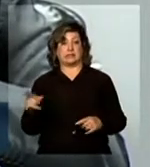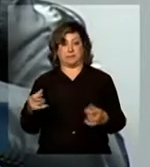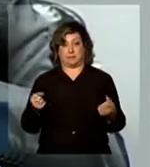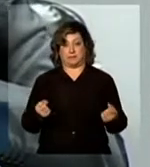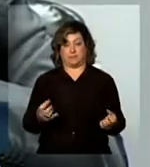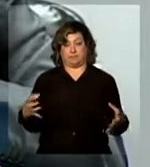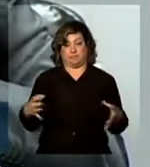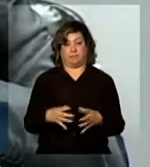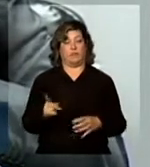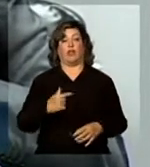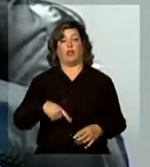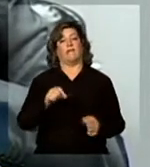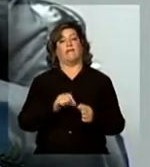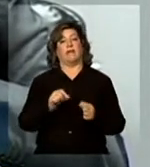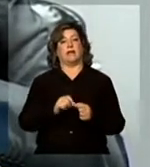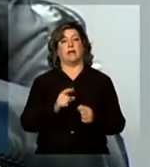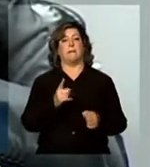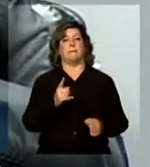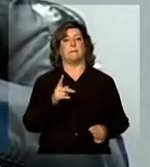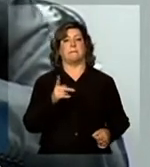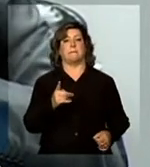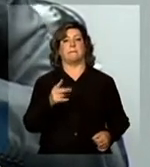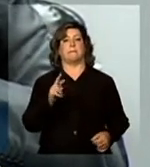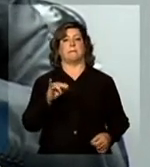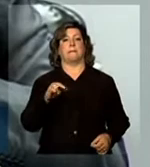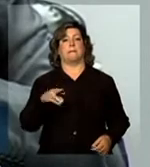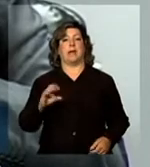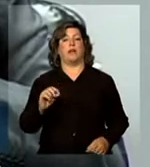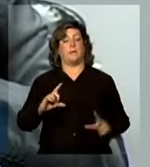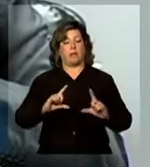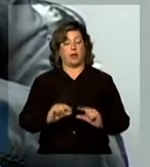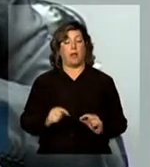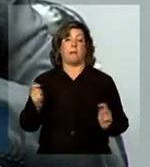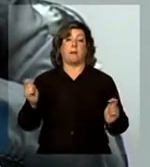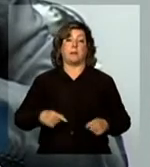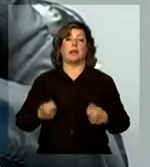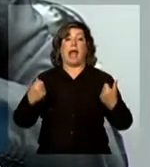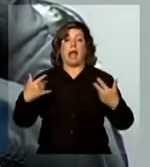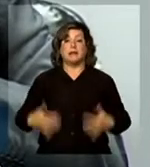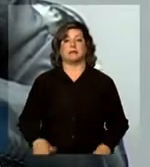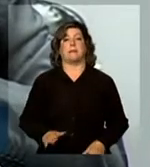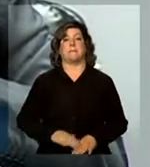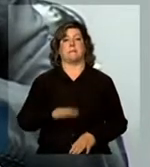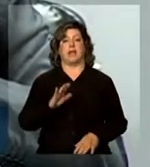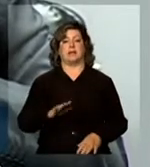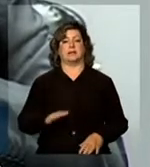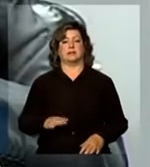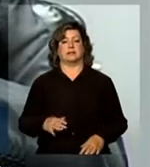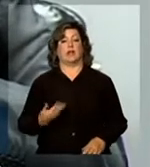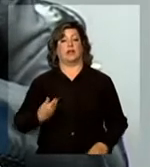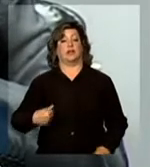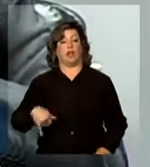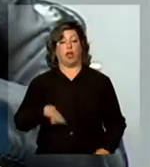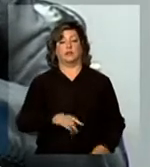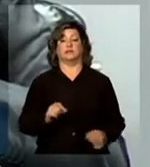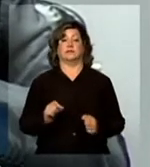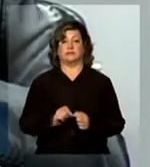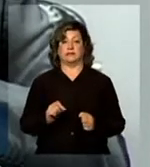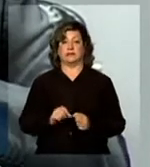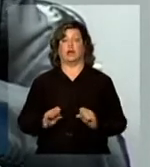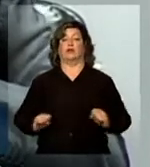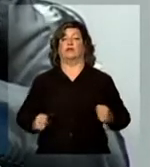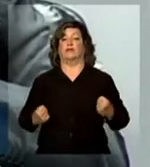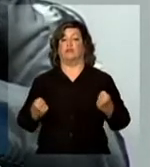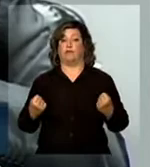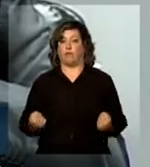um primário menor, né? Para poder gastar mais. Para poder gastar mais. Não, nós fizemos um